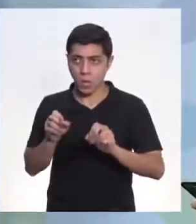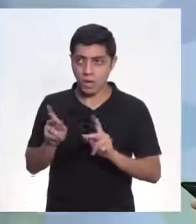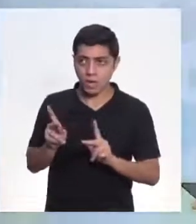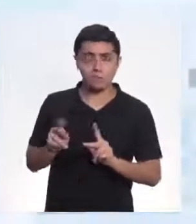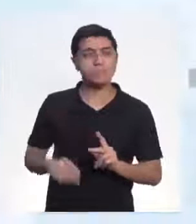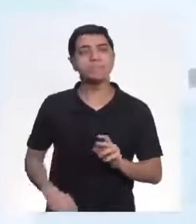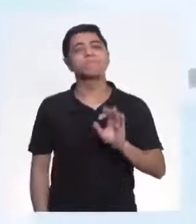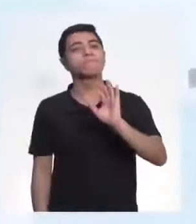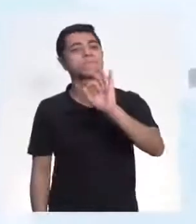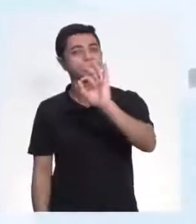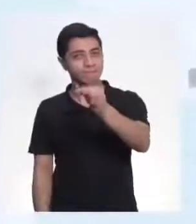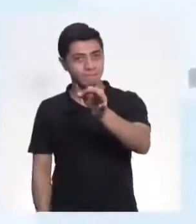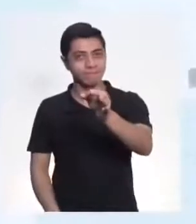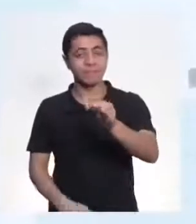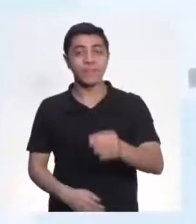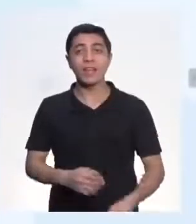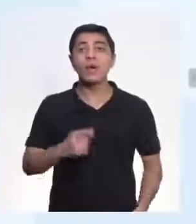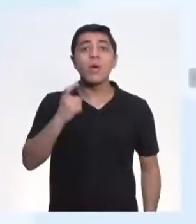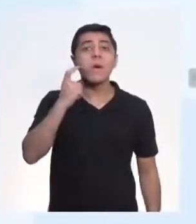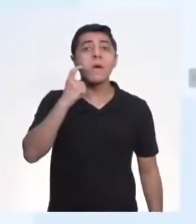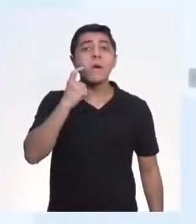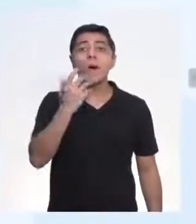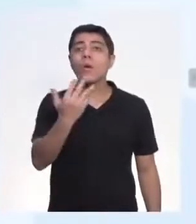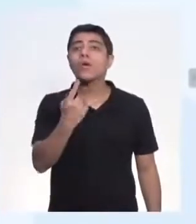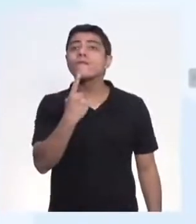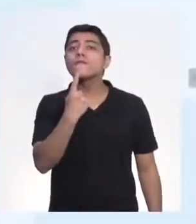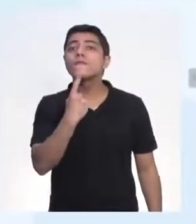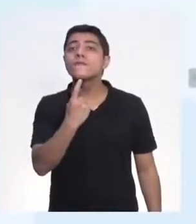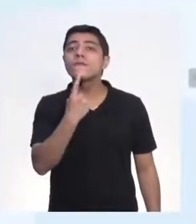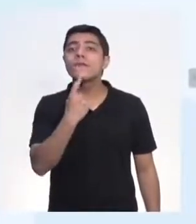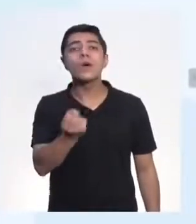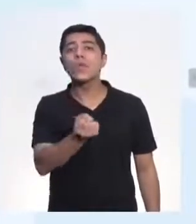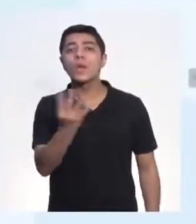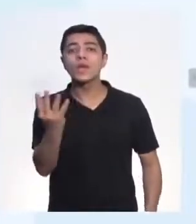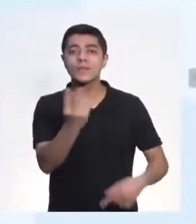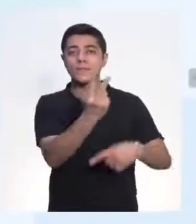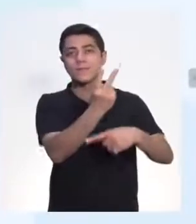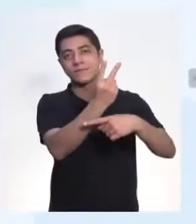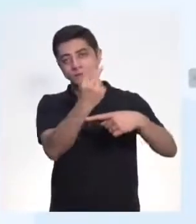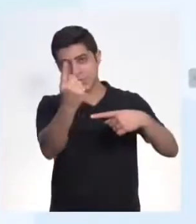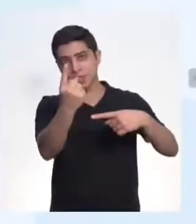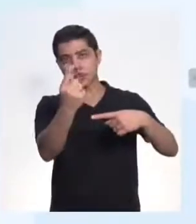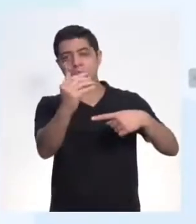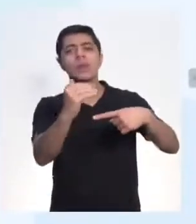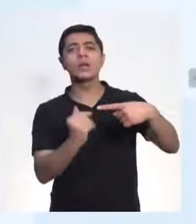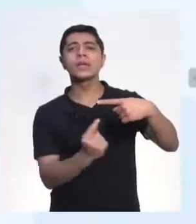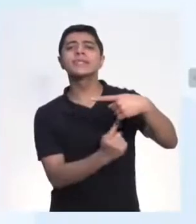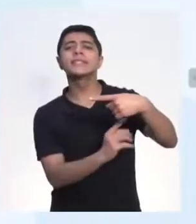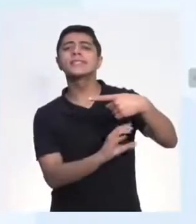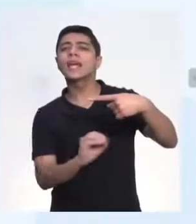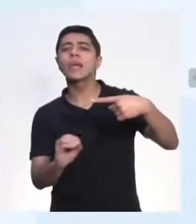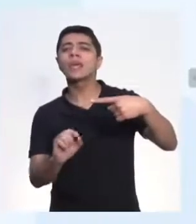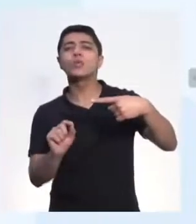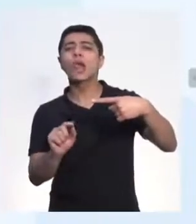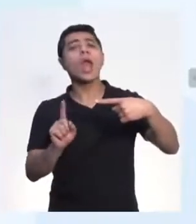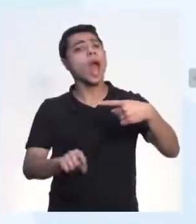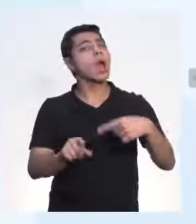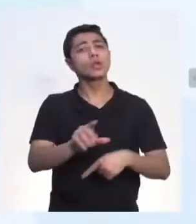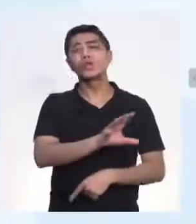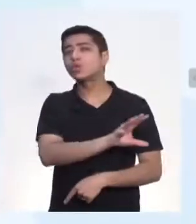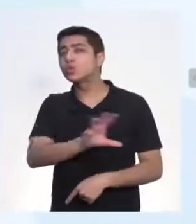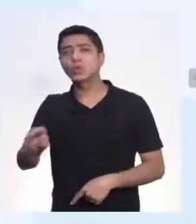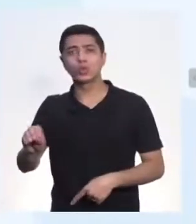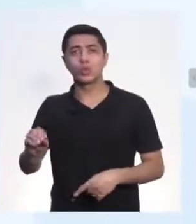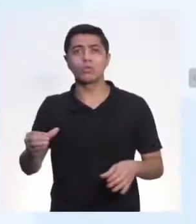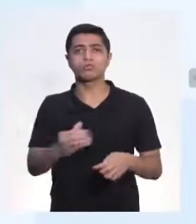21 balas vermelhas sobre a 100, que é o total de balas que nós temos. Dividindo 21